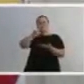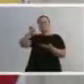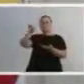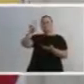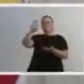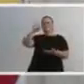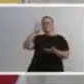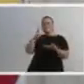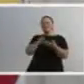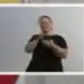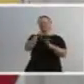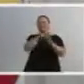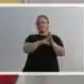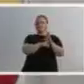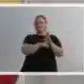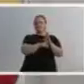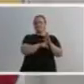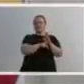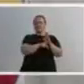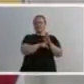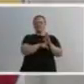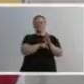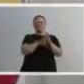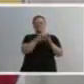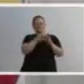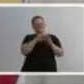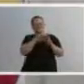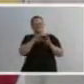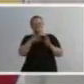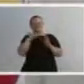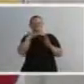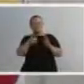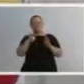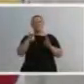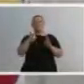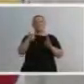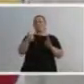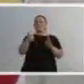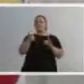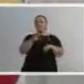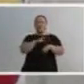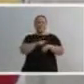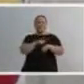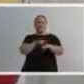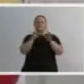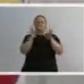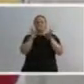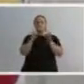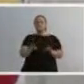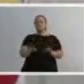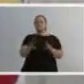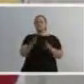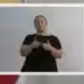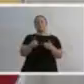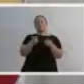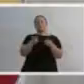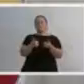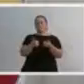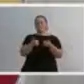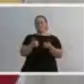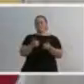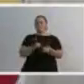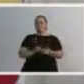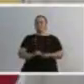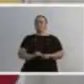projeto as coisas ver com calma e ver o que acontece dentro da do seu devido tempo quero